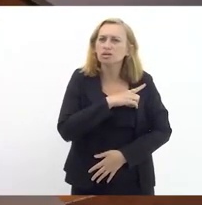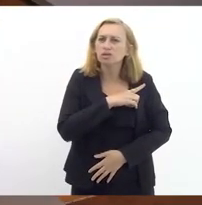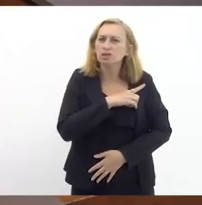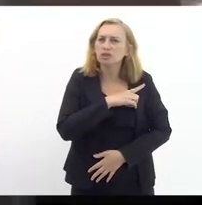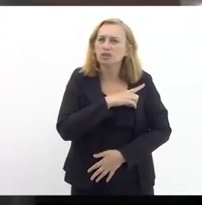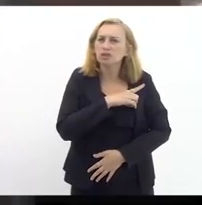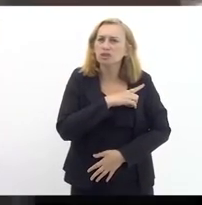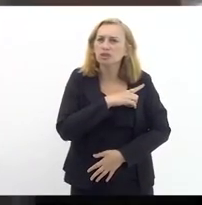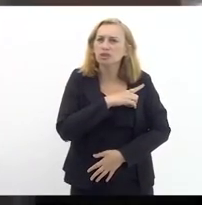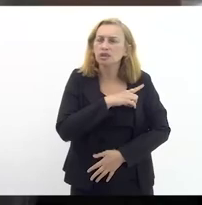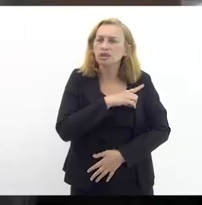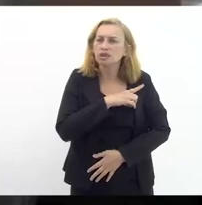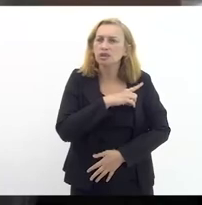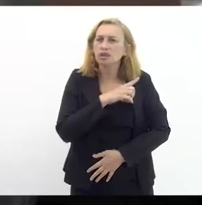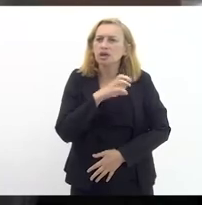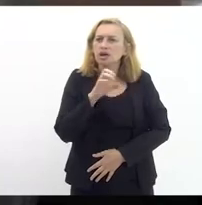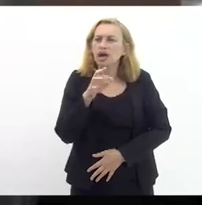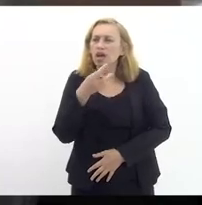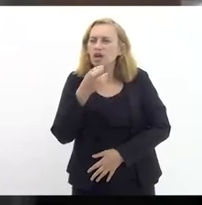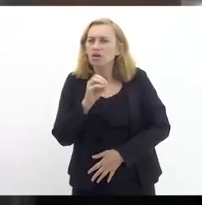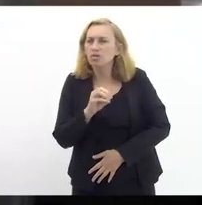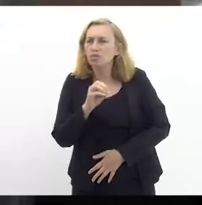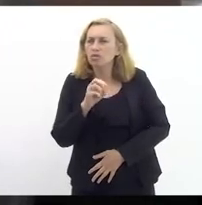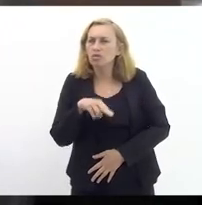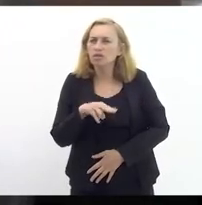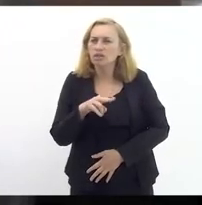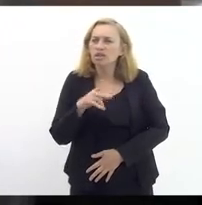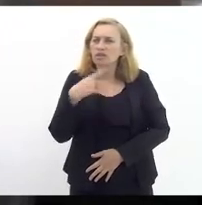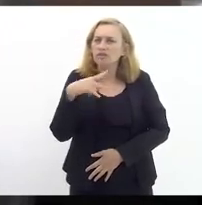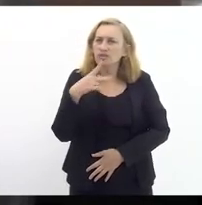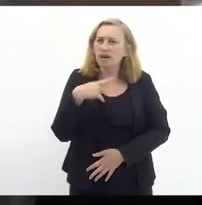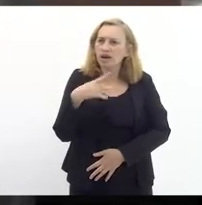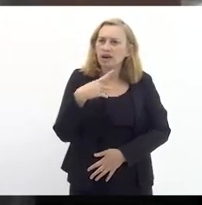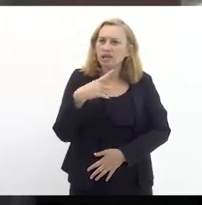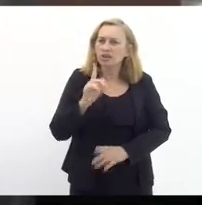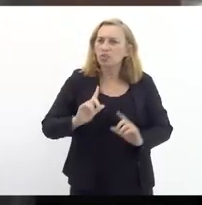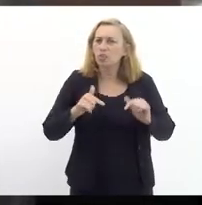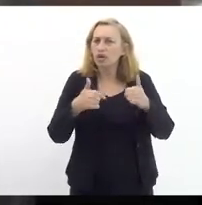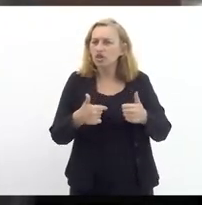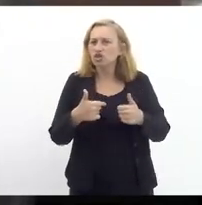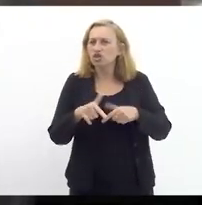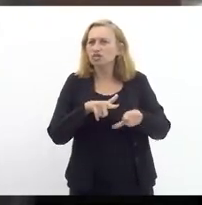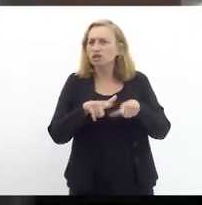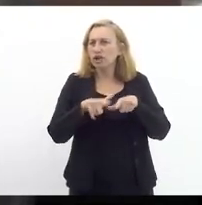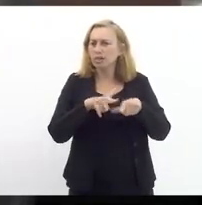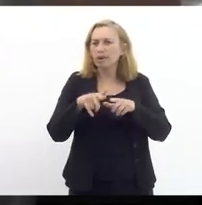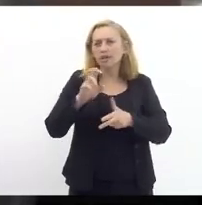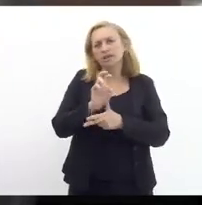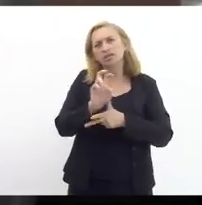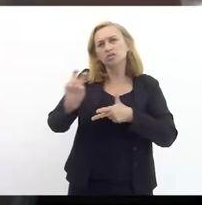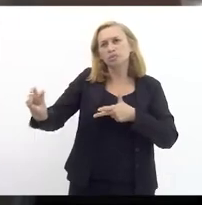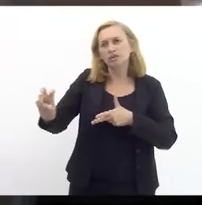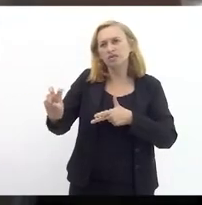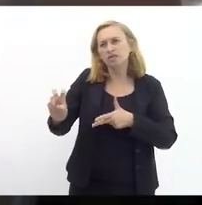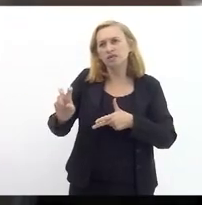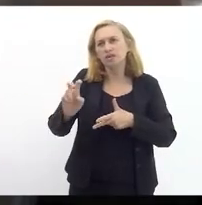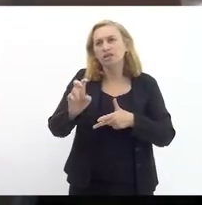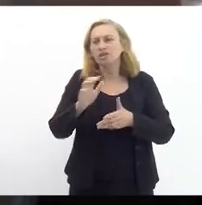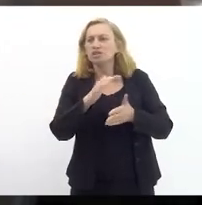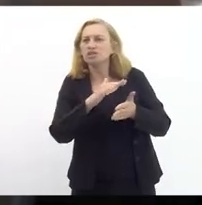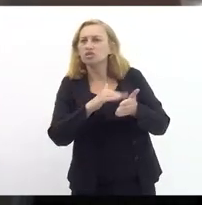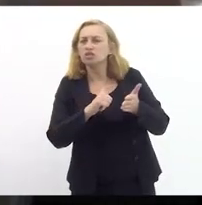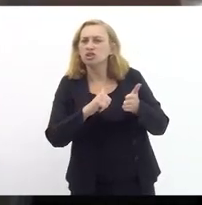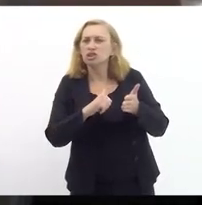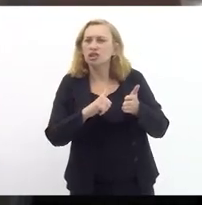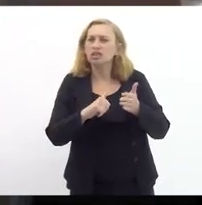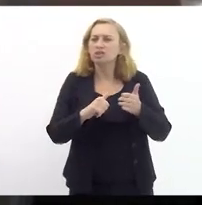O depoimento do delegado Harold Espinola, que ele fala da ação da Supervia de remoção de corpos,